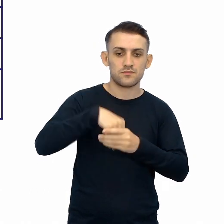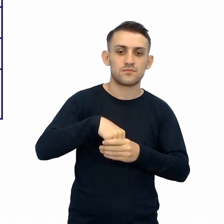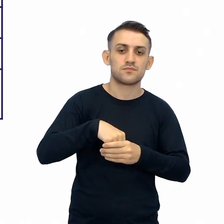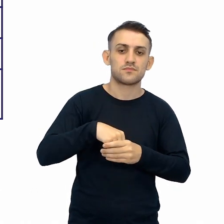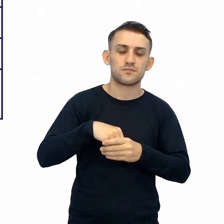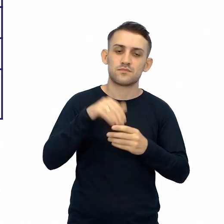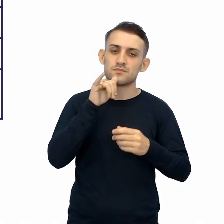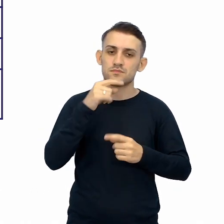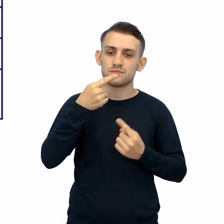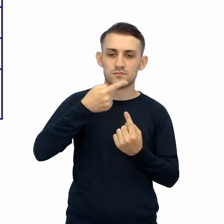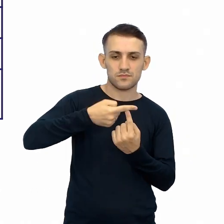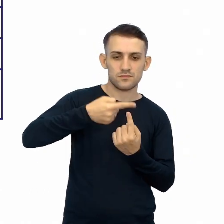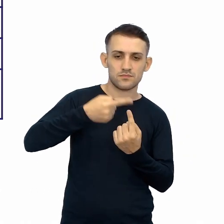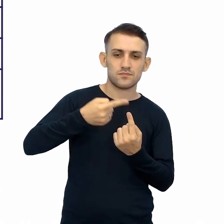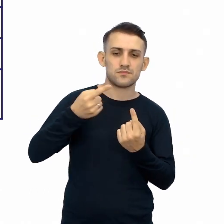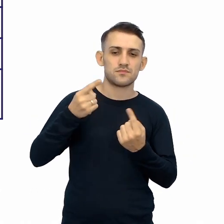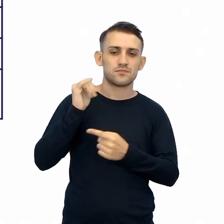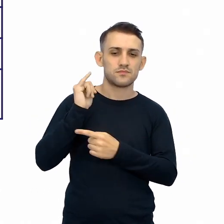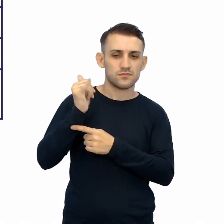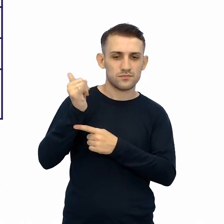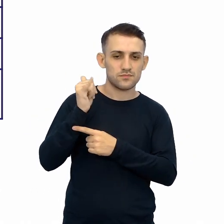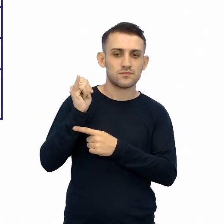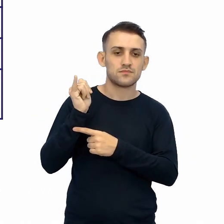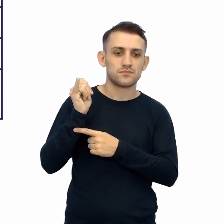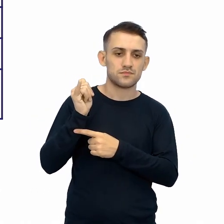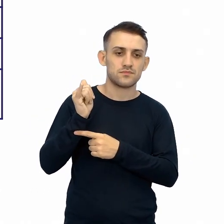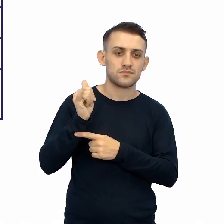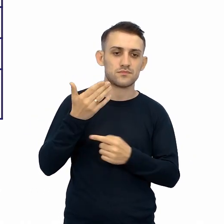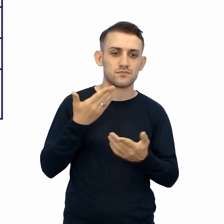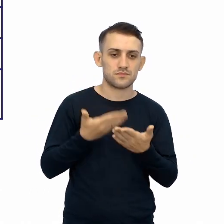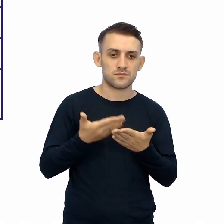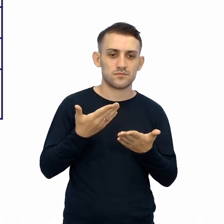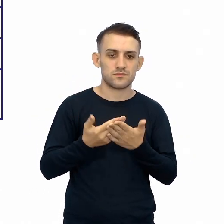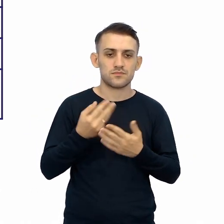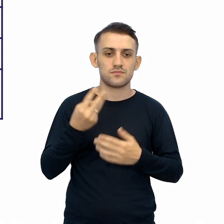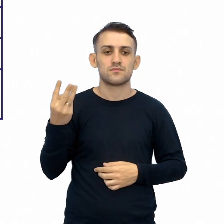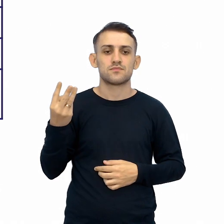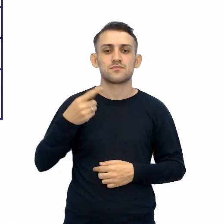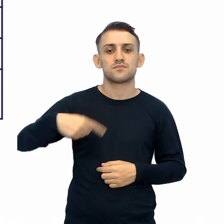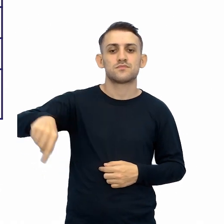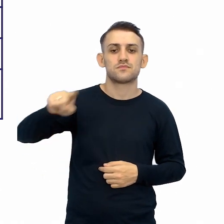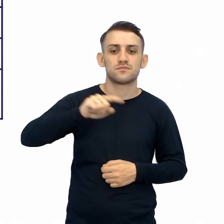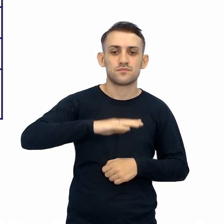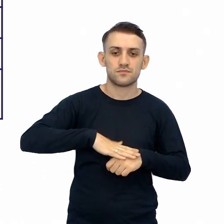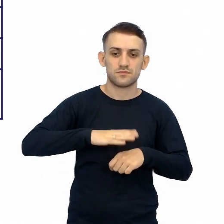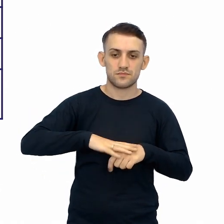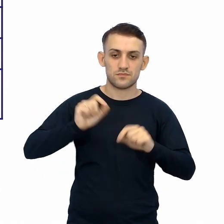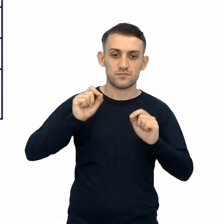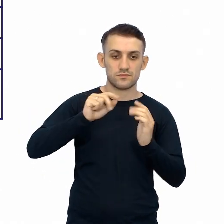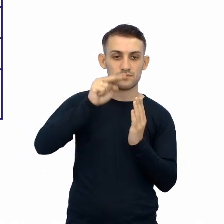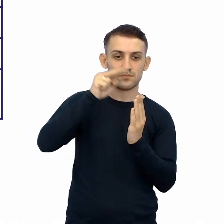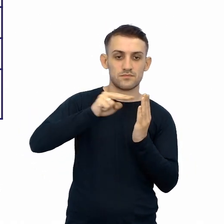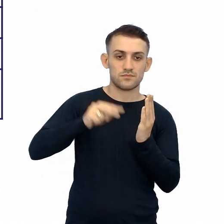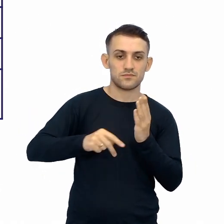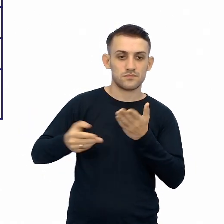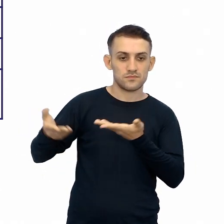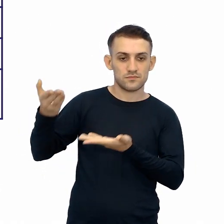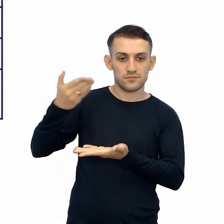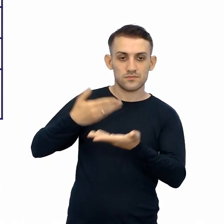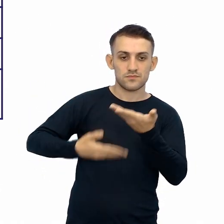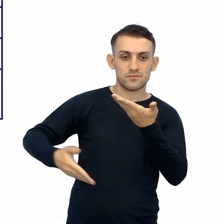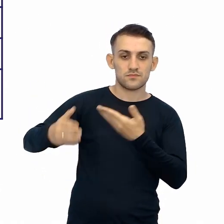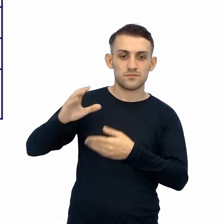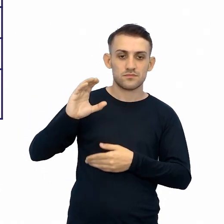o tipo de narrador, tá? Na aula 3, vocês vão fazer a leitura compartilhada